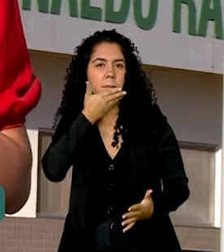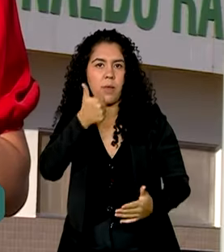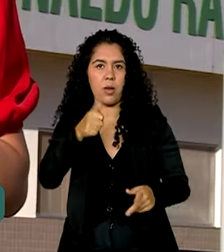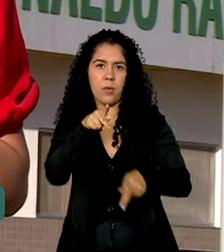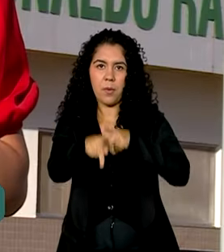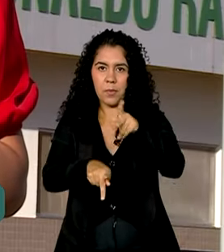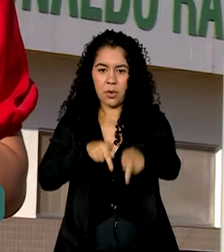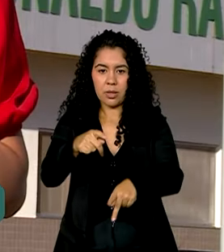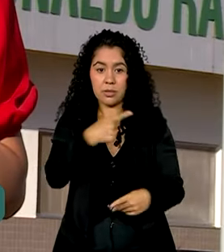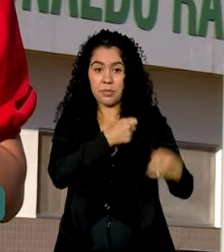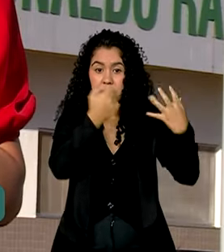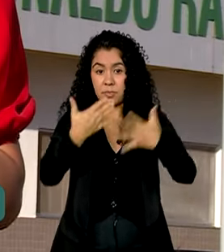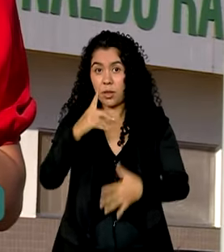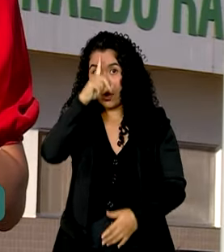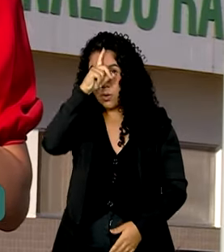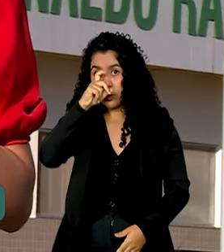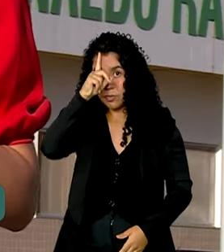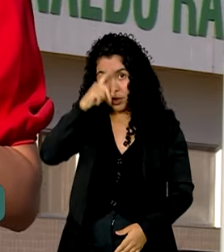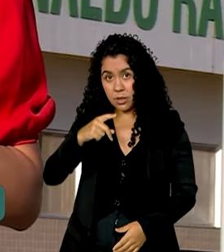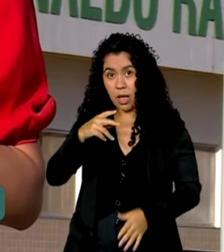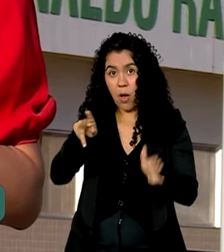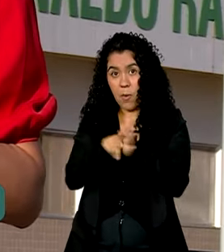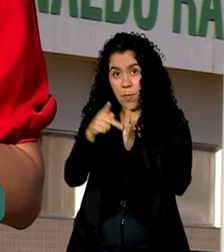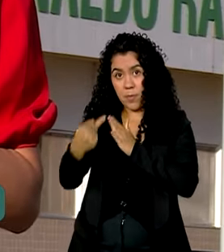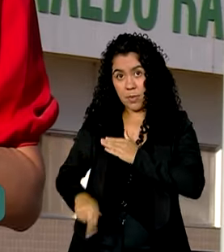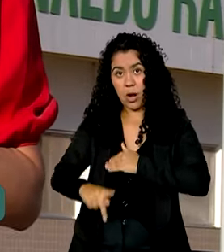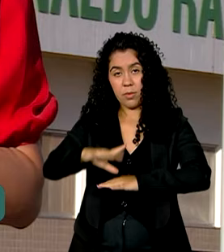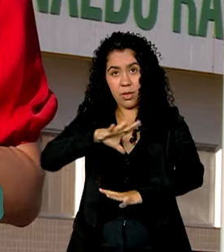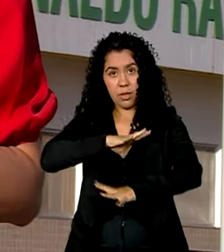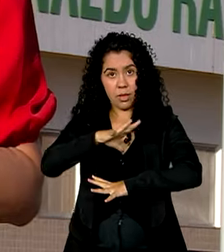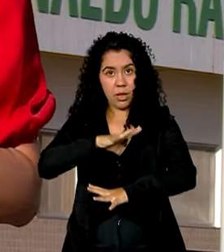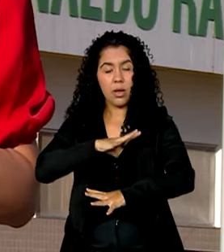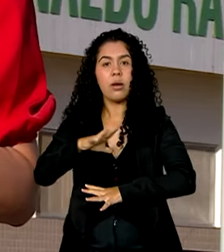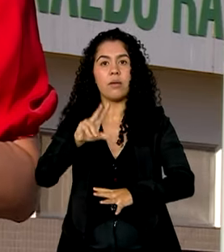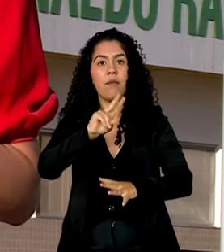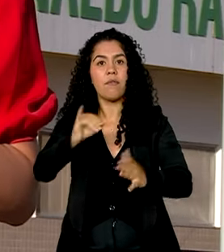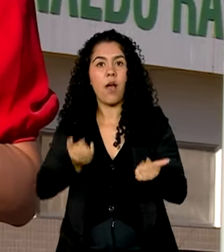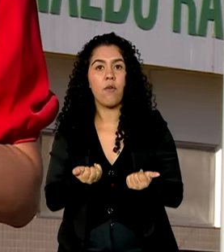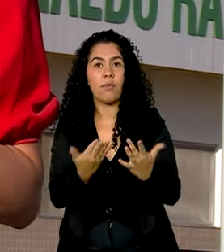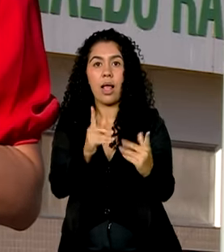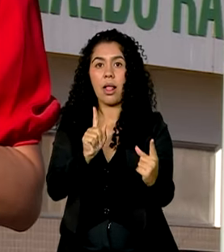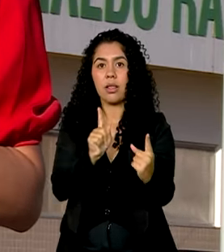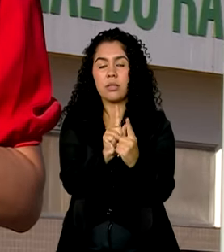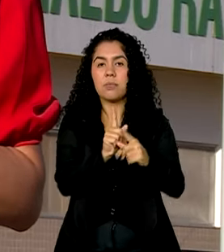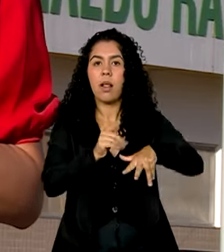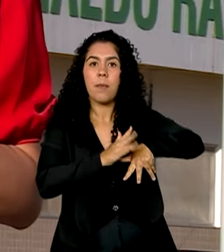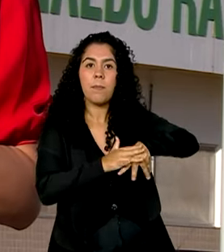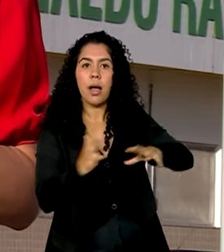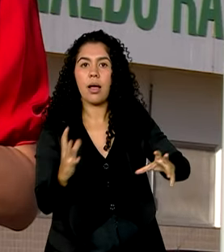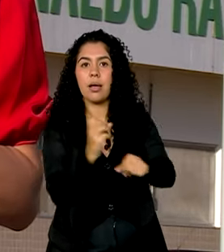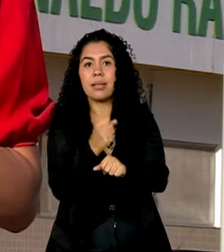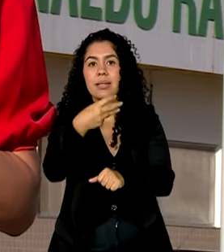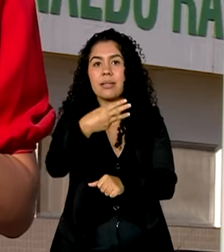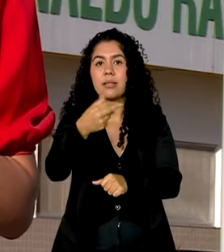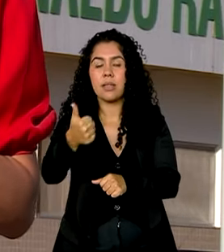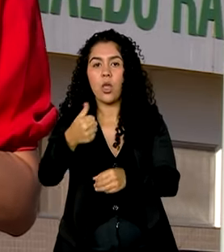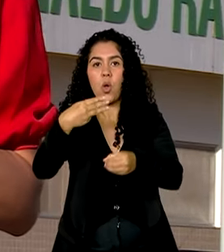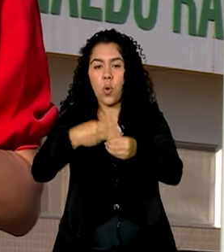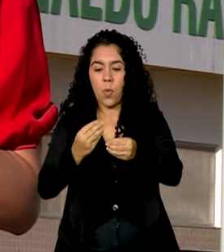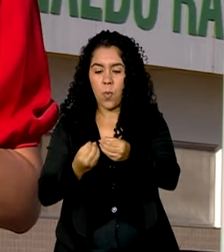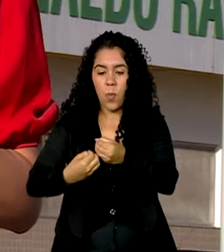população. O Hospital Regional de Águas Lindas de Goiás vai atender pacientes de 31 municípios da região